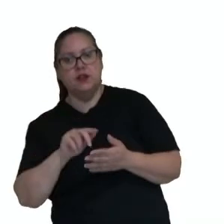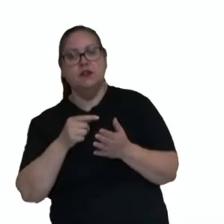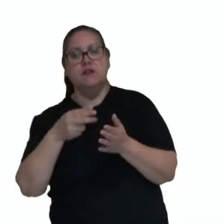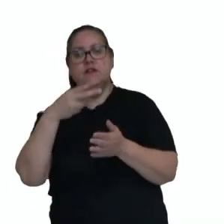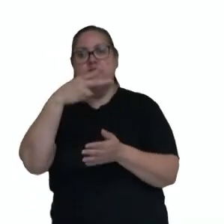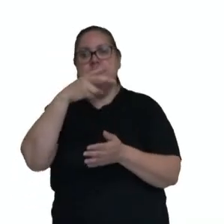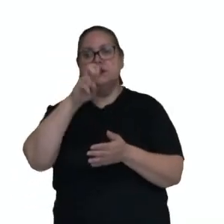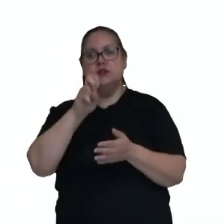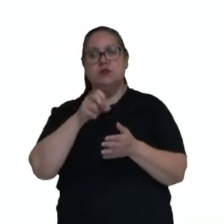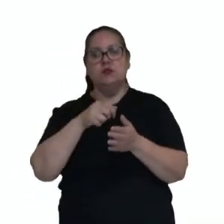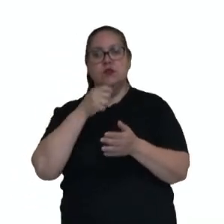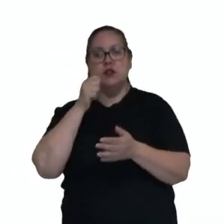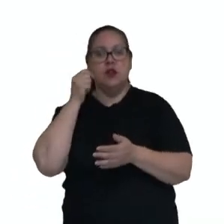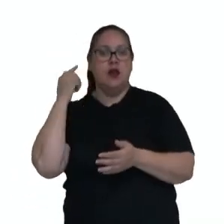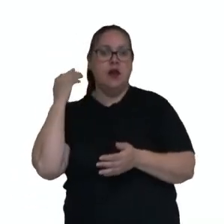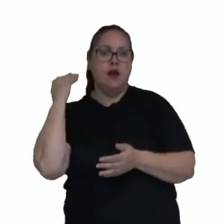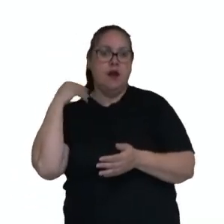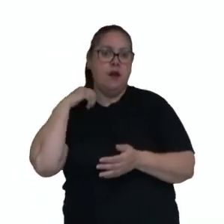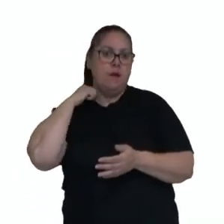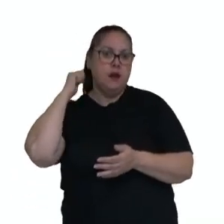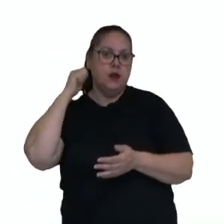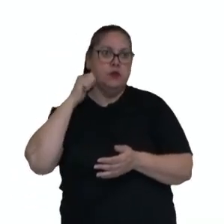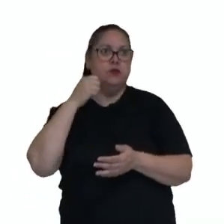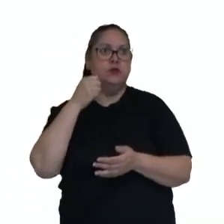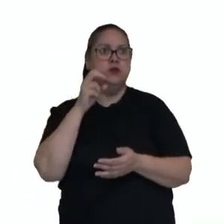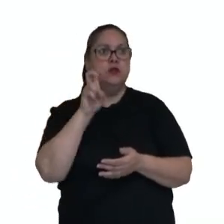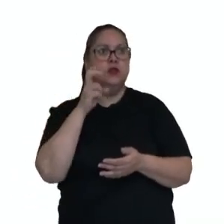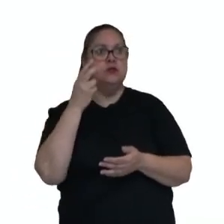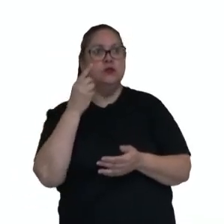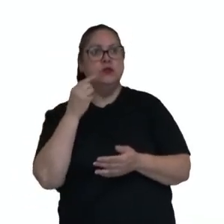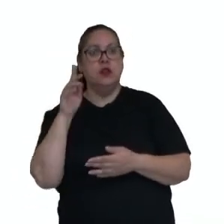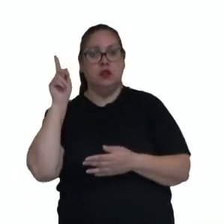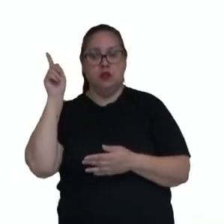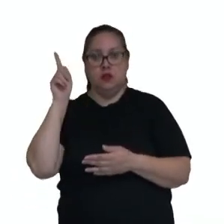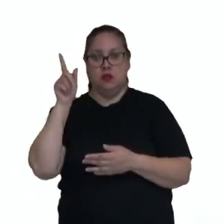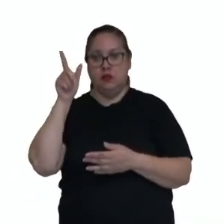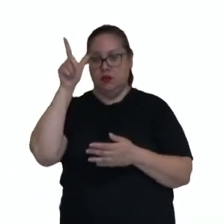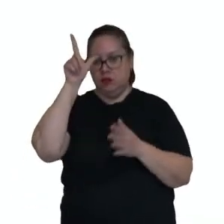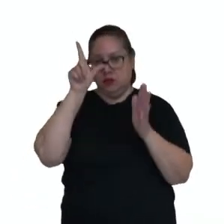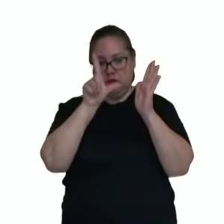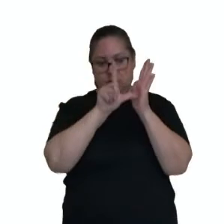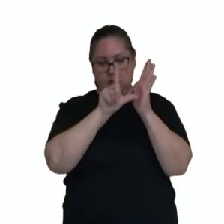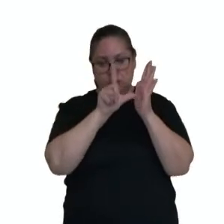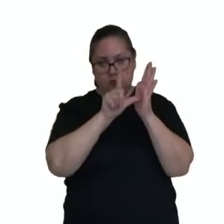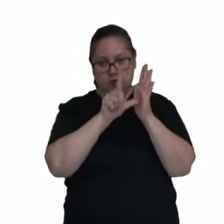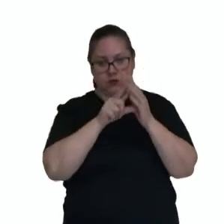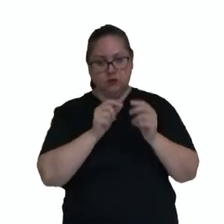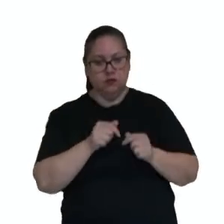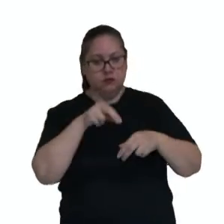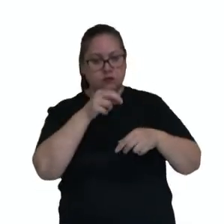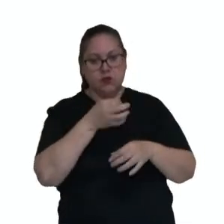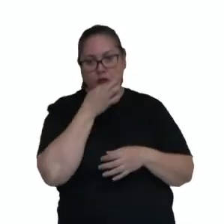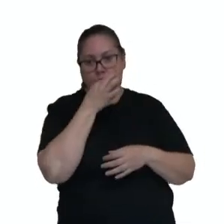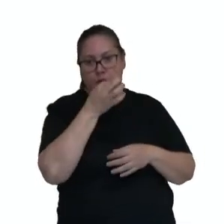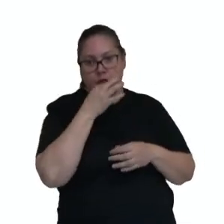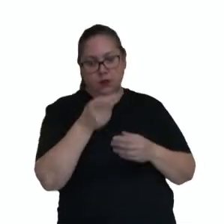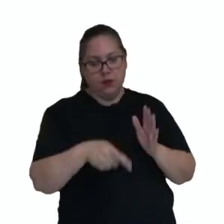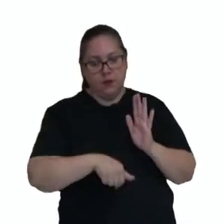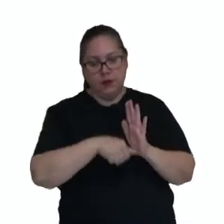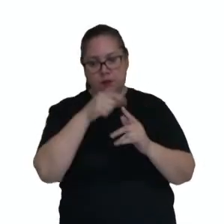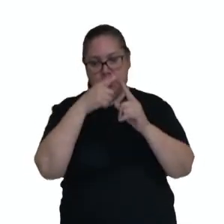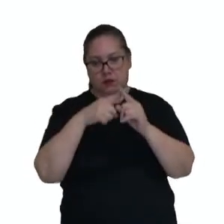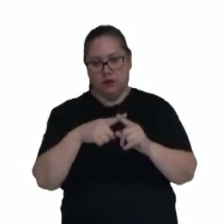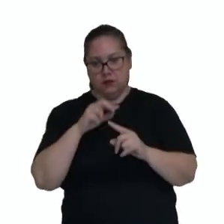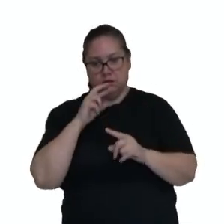de 1518. Nela, o Martinho Lutero, delegado de sua ordem, expôs pela primeira vez as